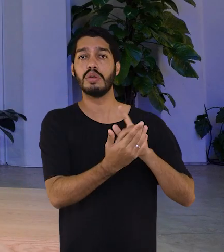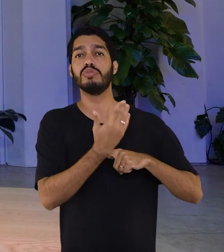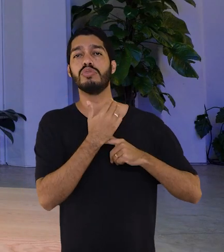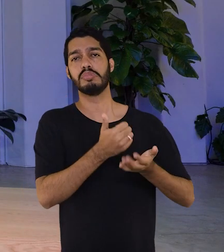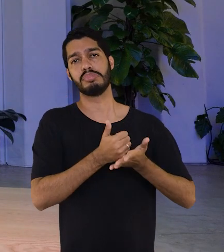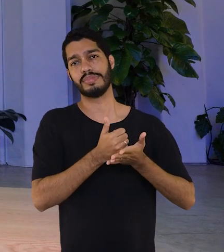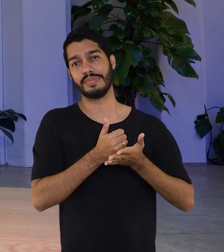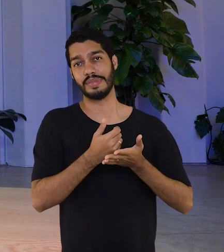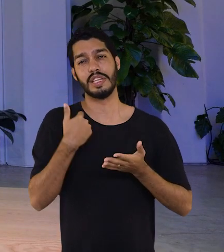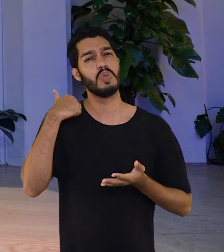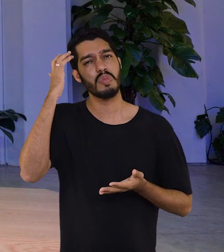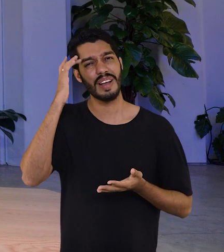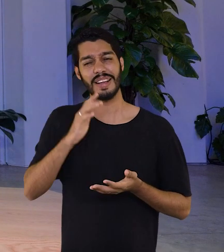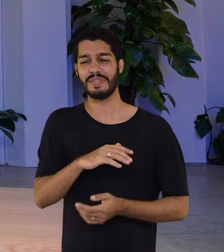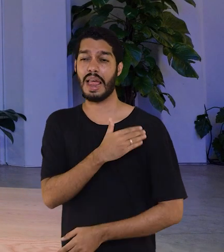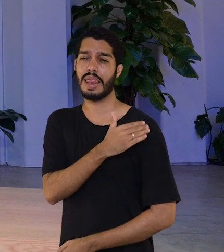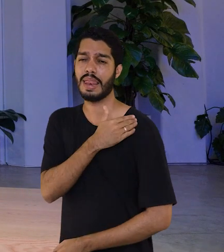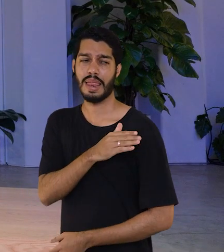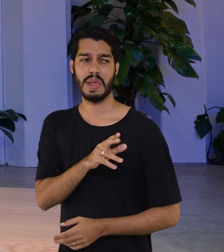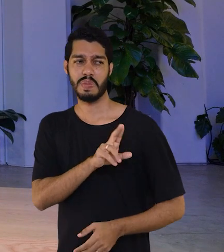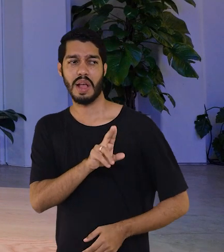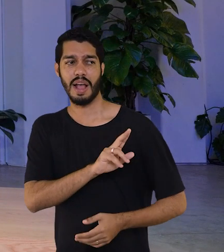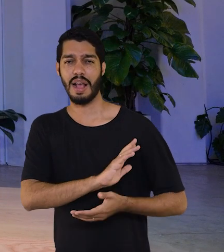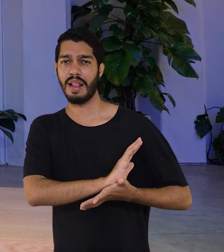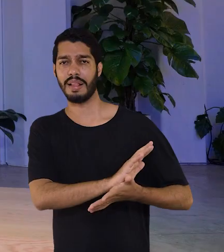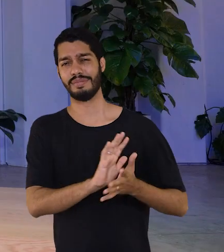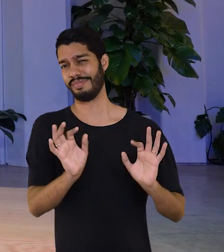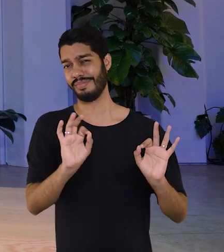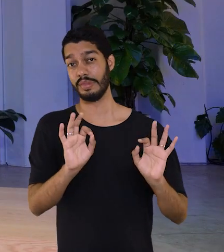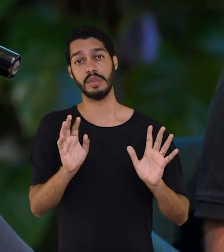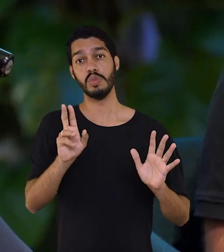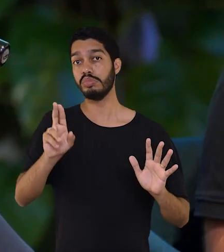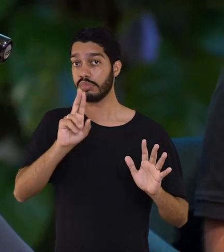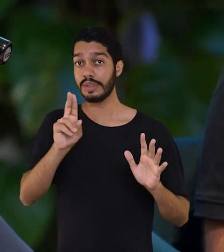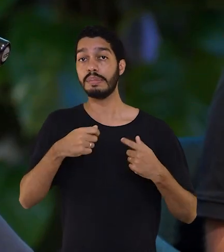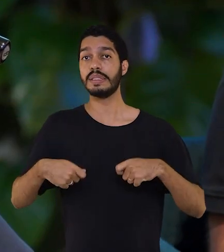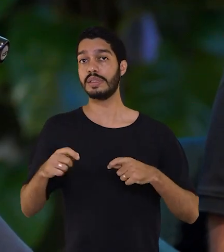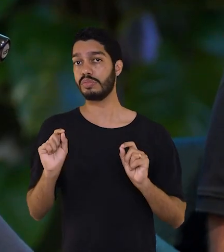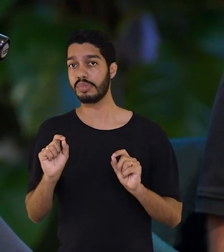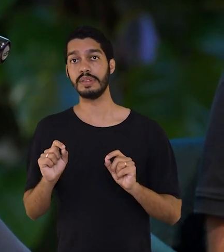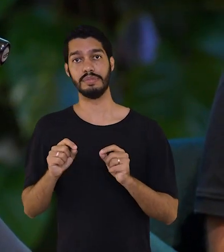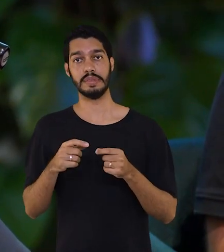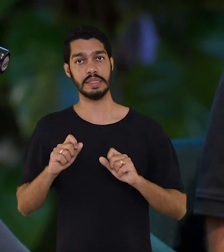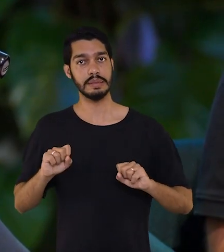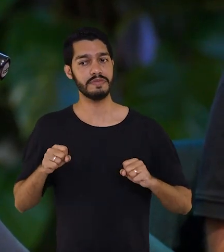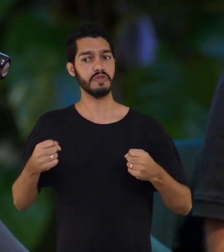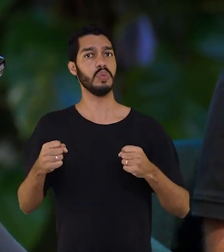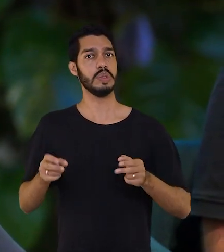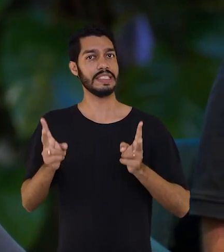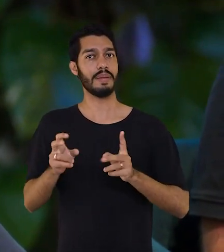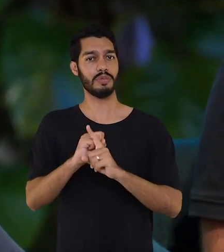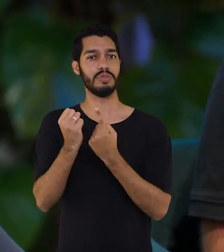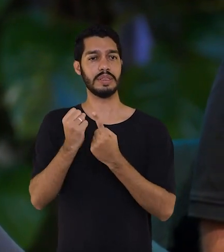como uma ferramenta. Então, assim, para mim, nunca deveria existir esse tipo de preconceito de não usar a IA. Pelo contrário, deveria existir um